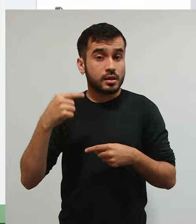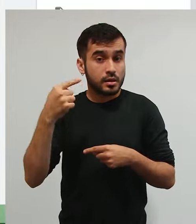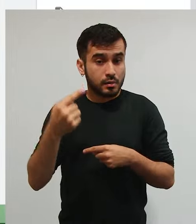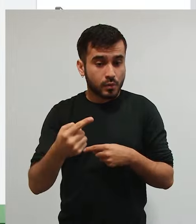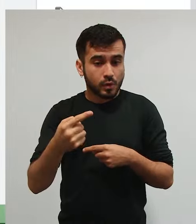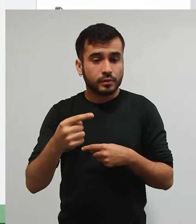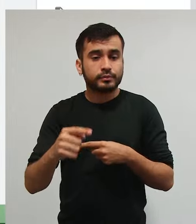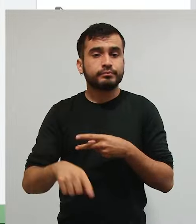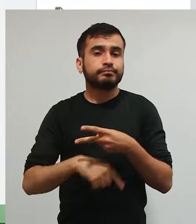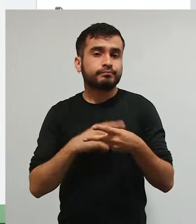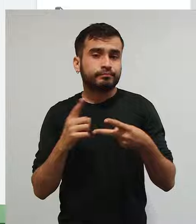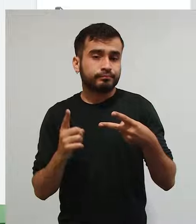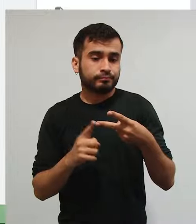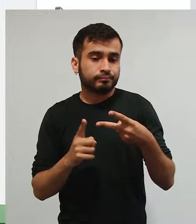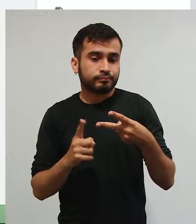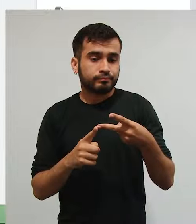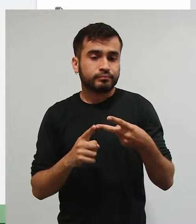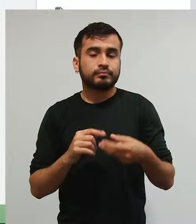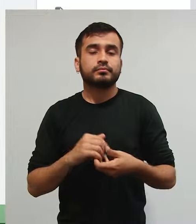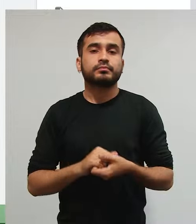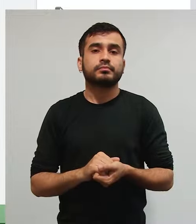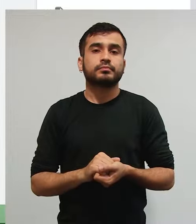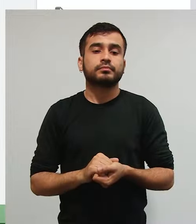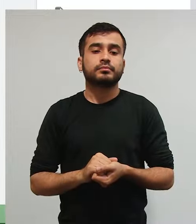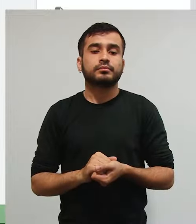norteador 1, filosofia.